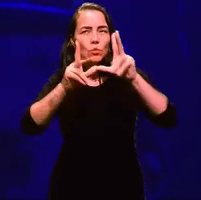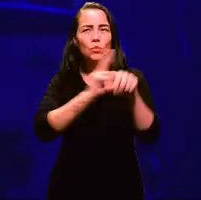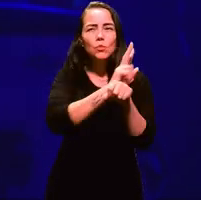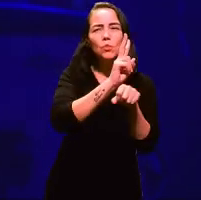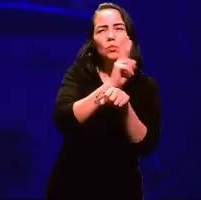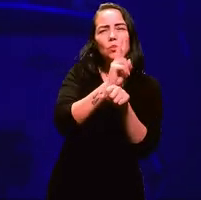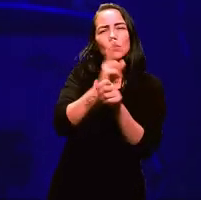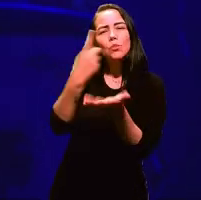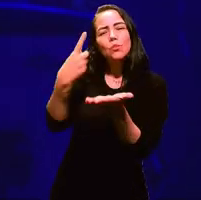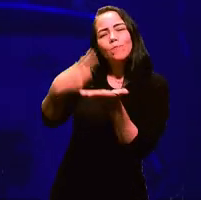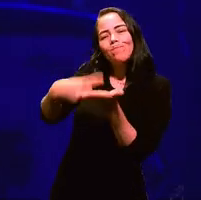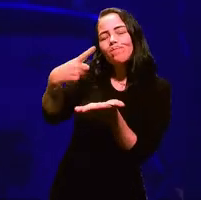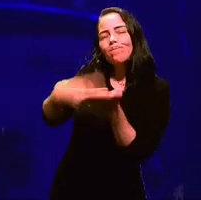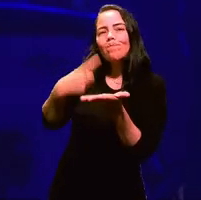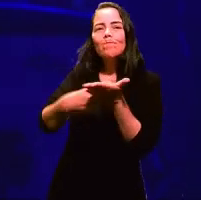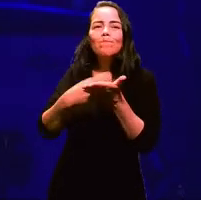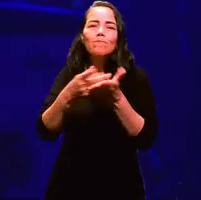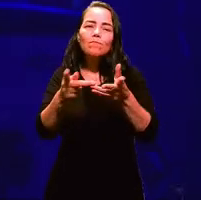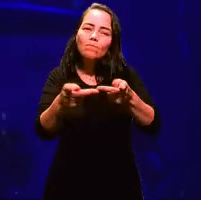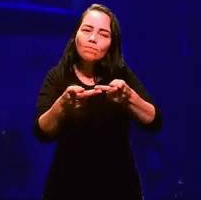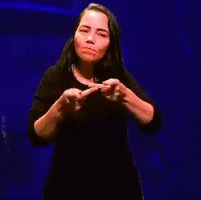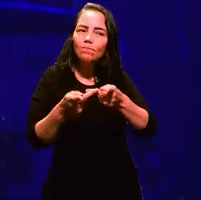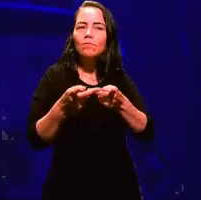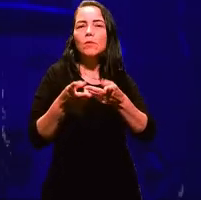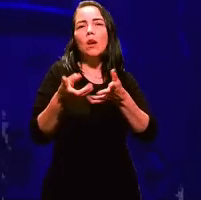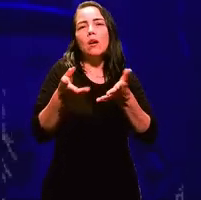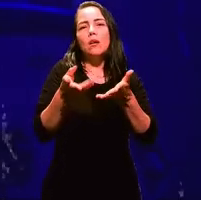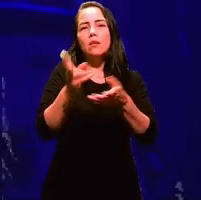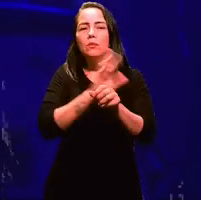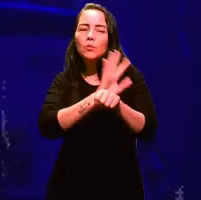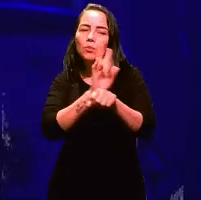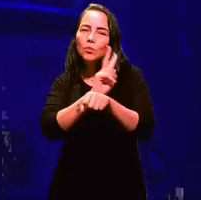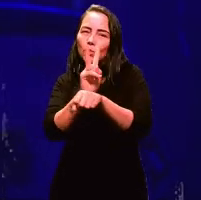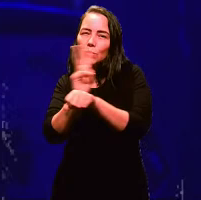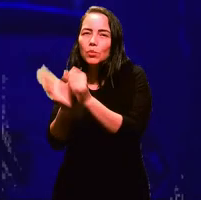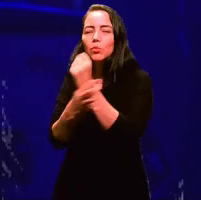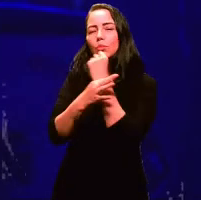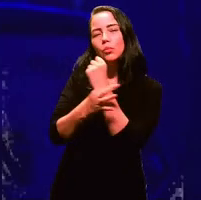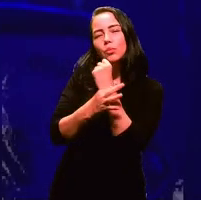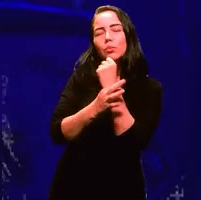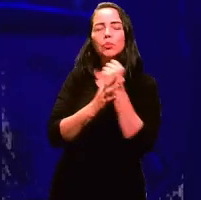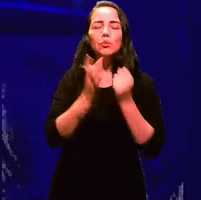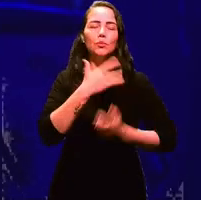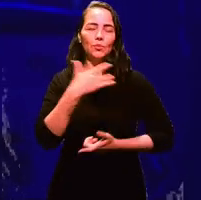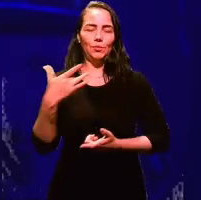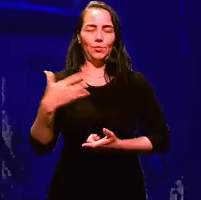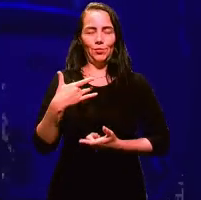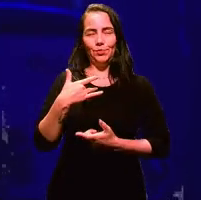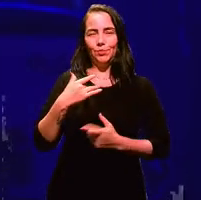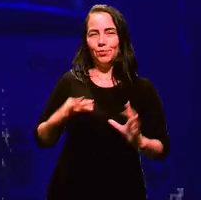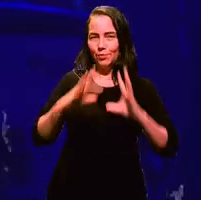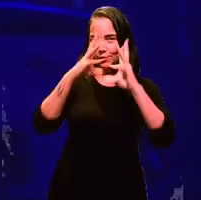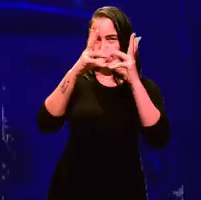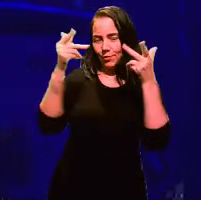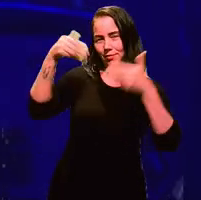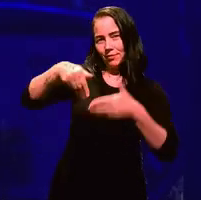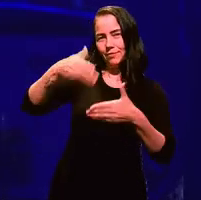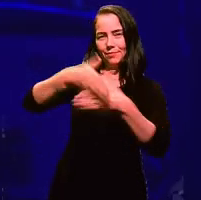de cumprimento dos protocolos de segurança para proteger a saúde de todos aqui